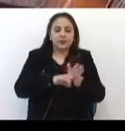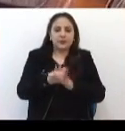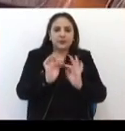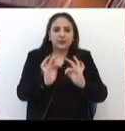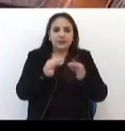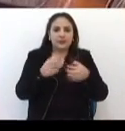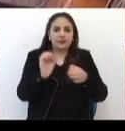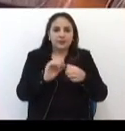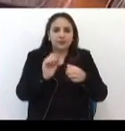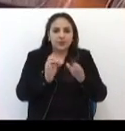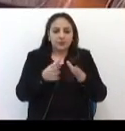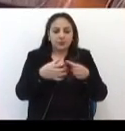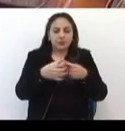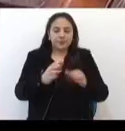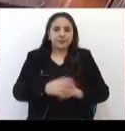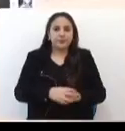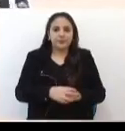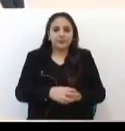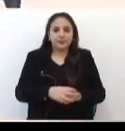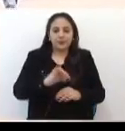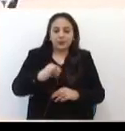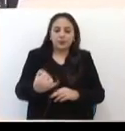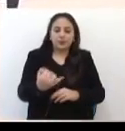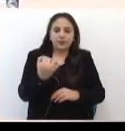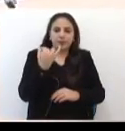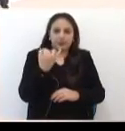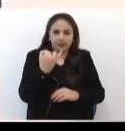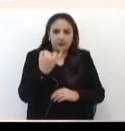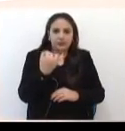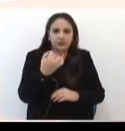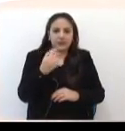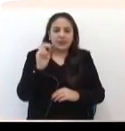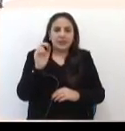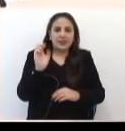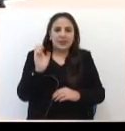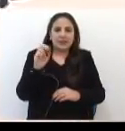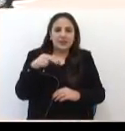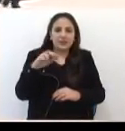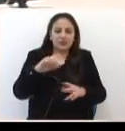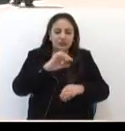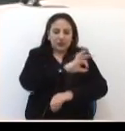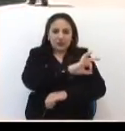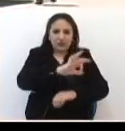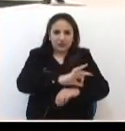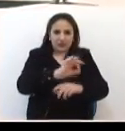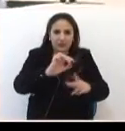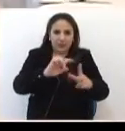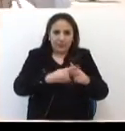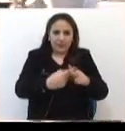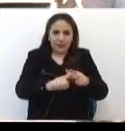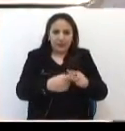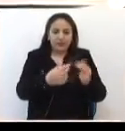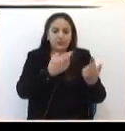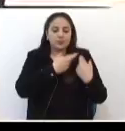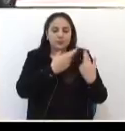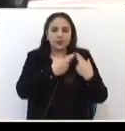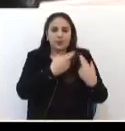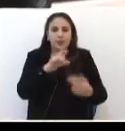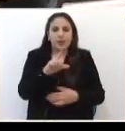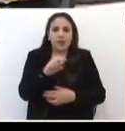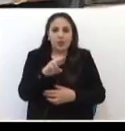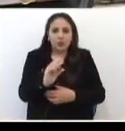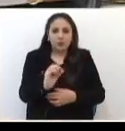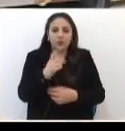técnica que foi feita nos coletivos. Na oportunidade, o engenheiro mecânico responsável pelo laudo explicou